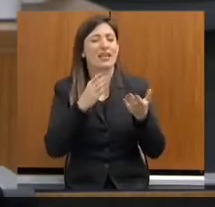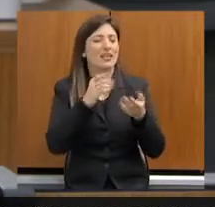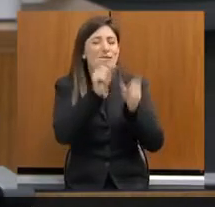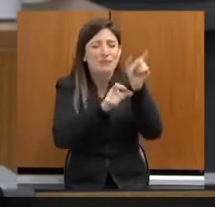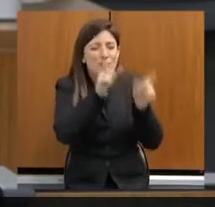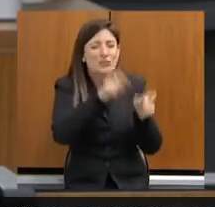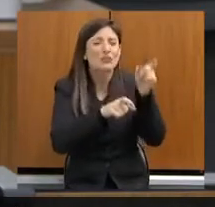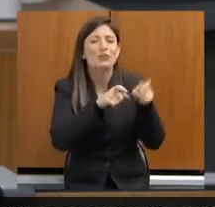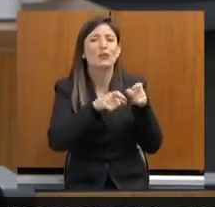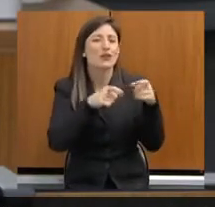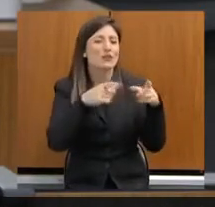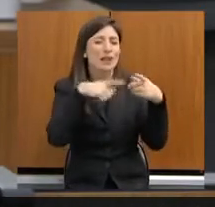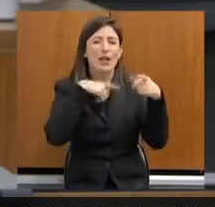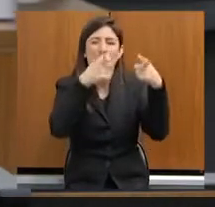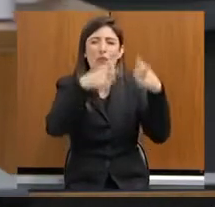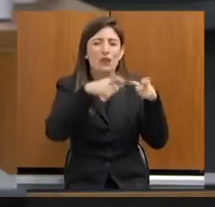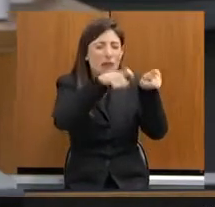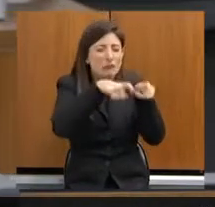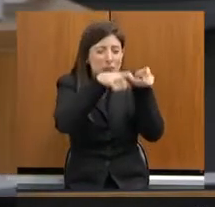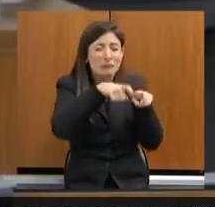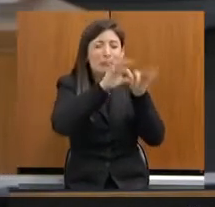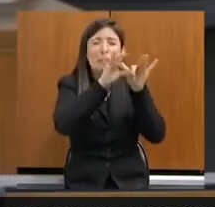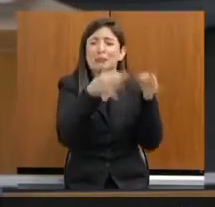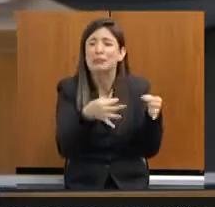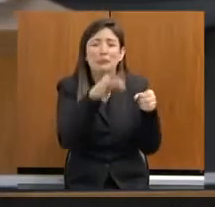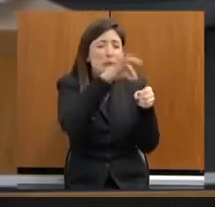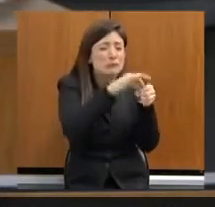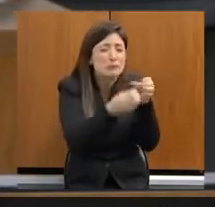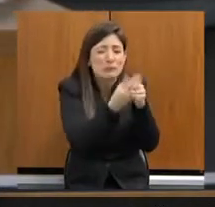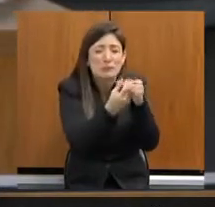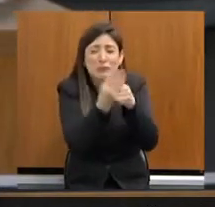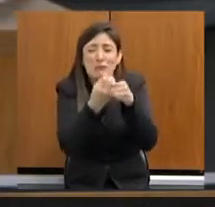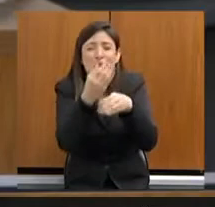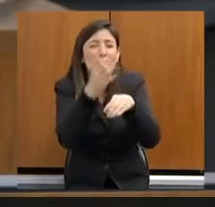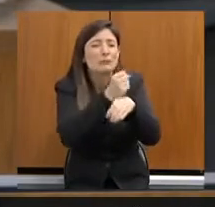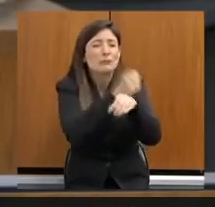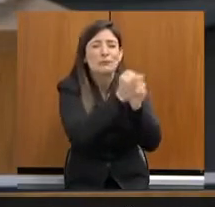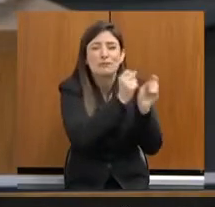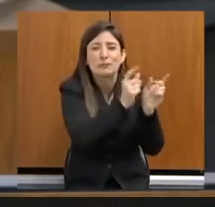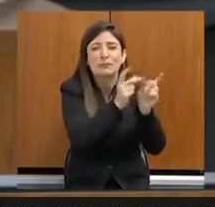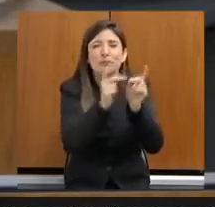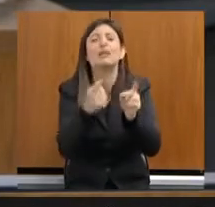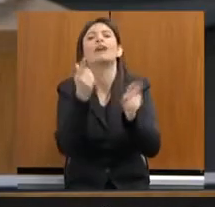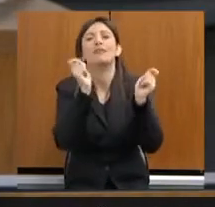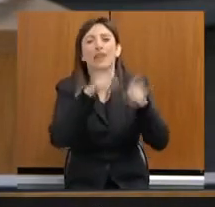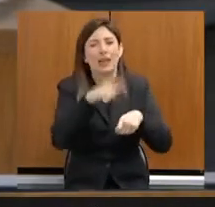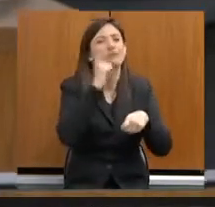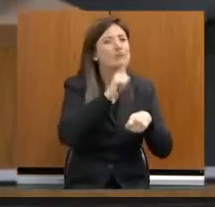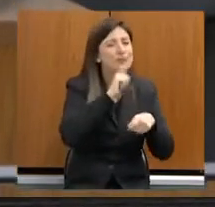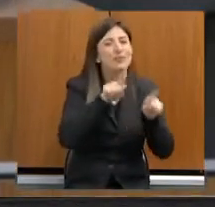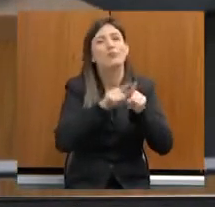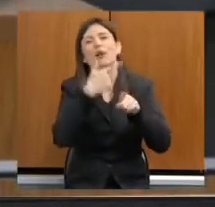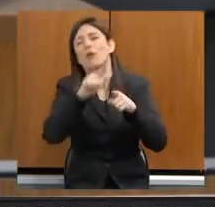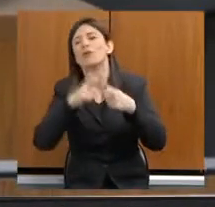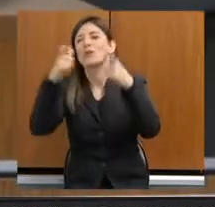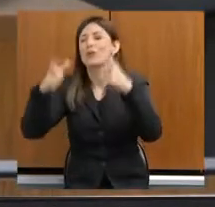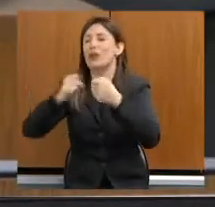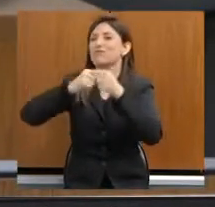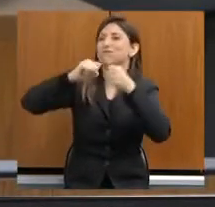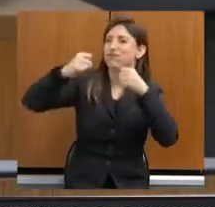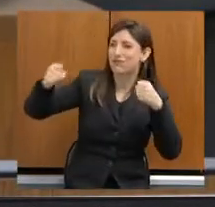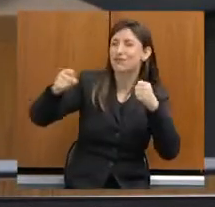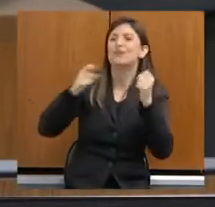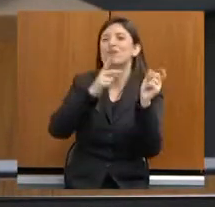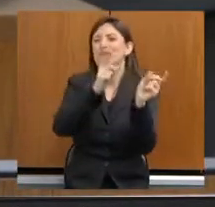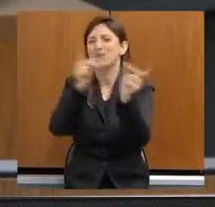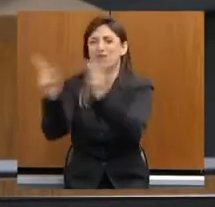que vai apanhar café que vai fazer os traços culturais para o produtor EA família e então ele em Minas